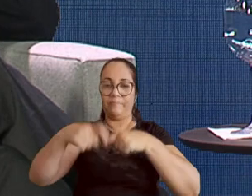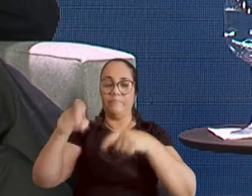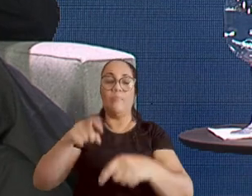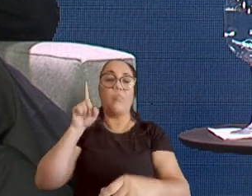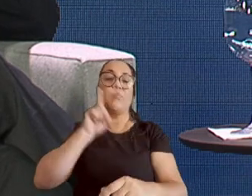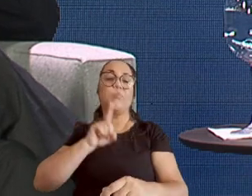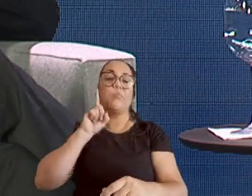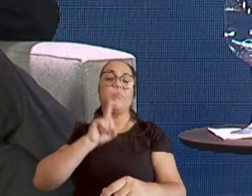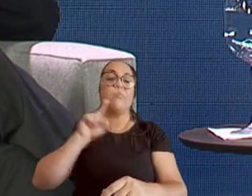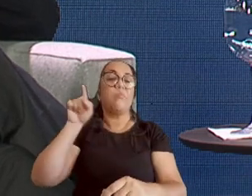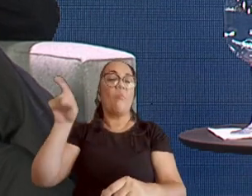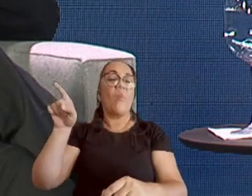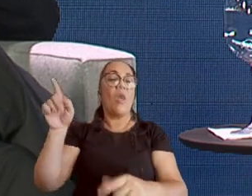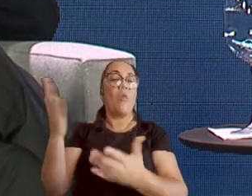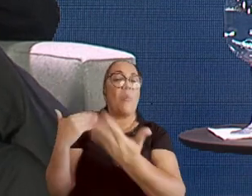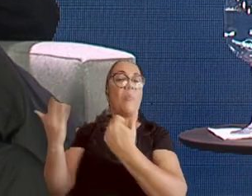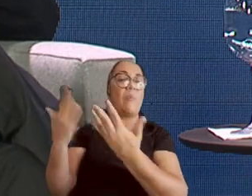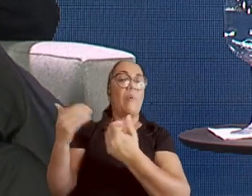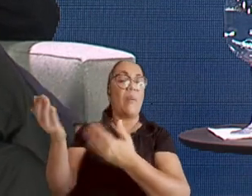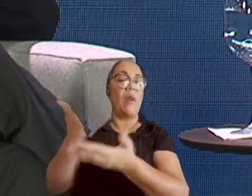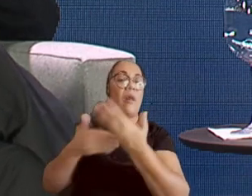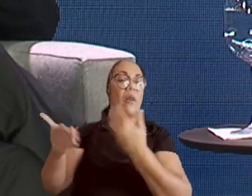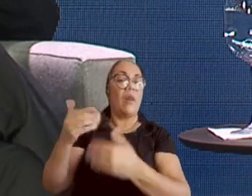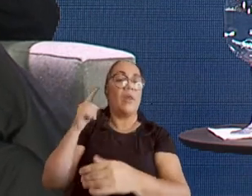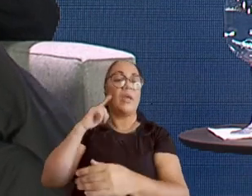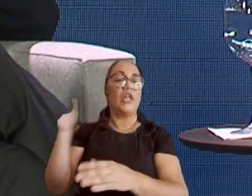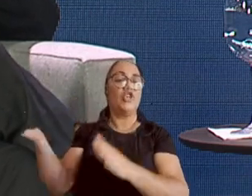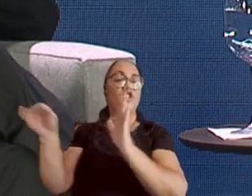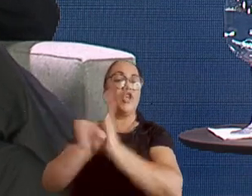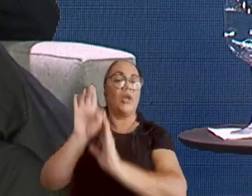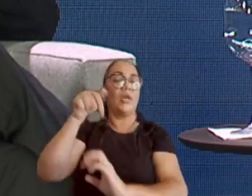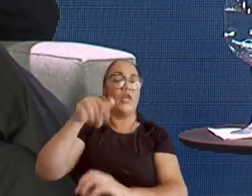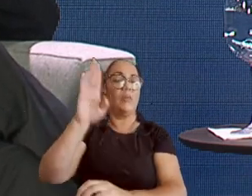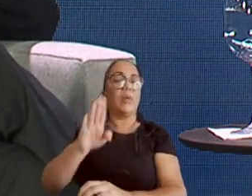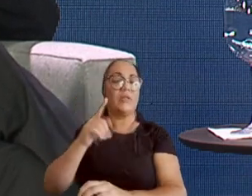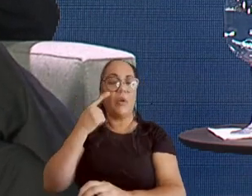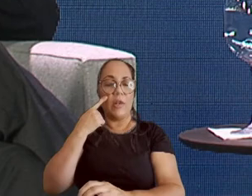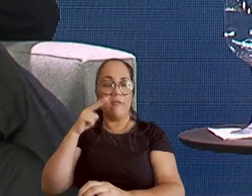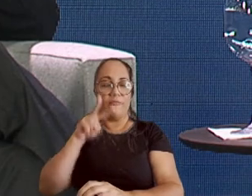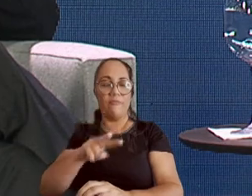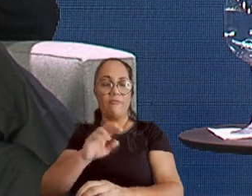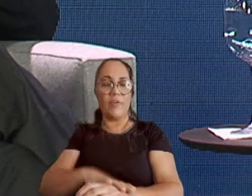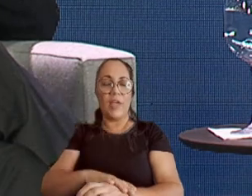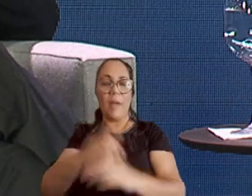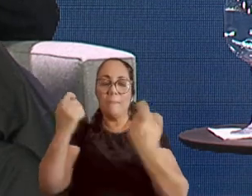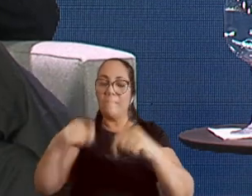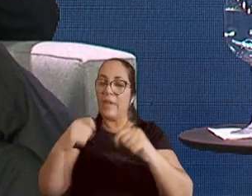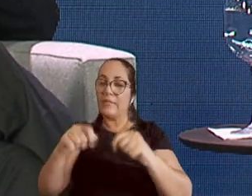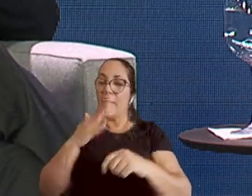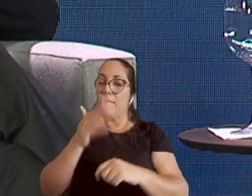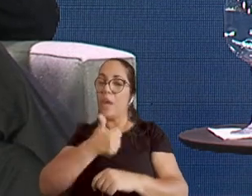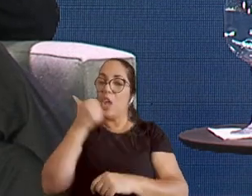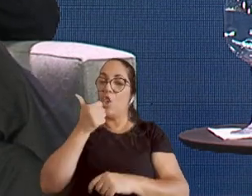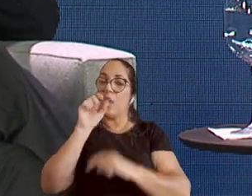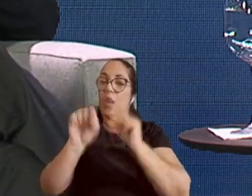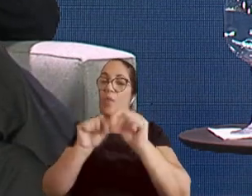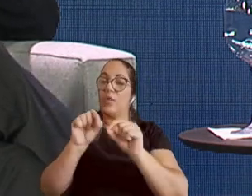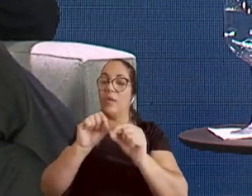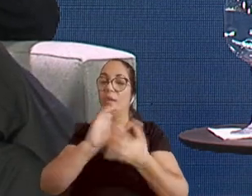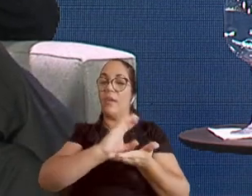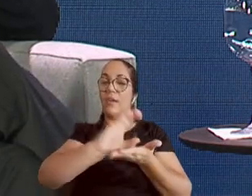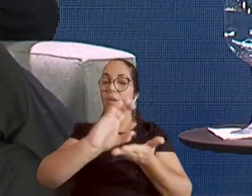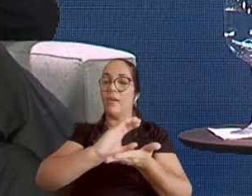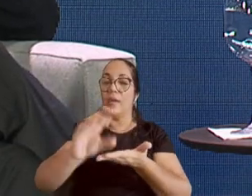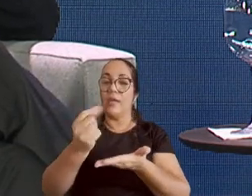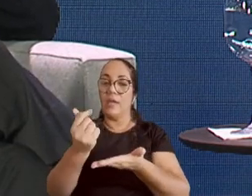no mercado externo Ele sempre fala na hora que o Brasil arrumar o passo no investimento para infraestrutura parar de ter uma